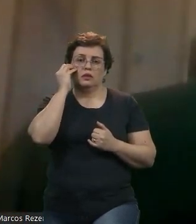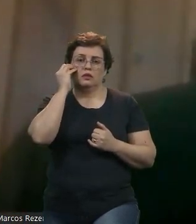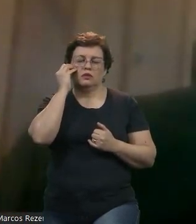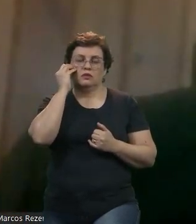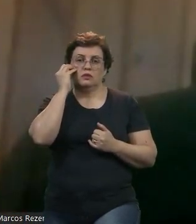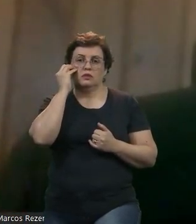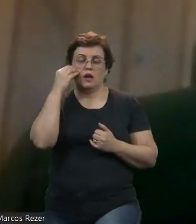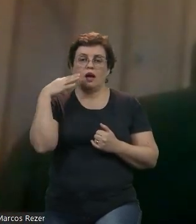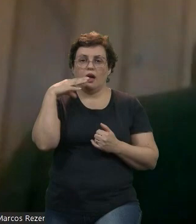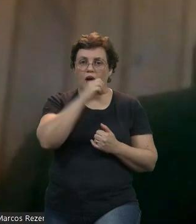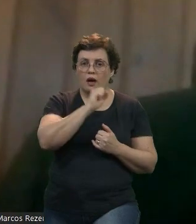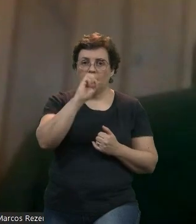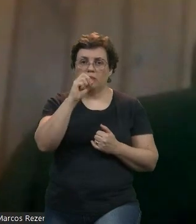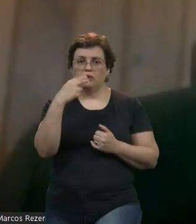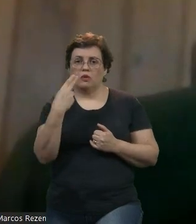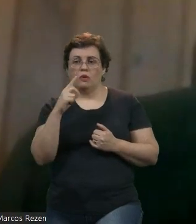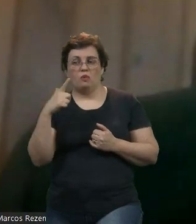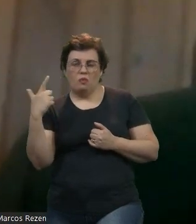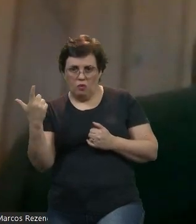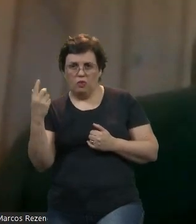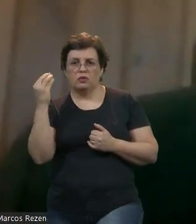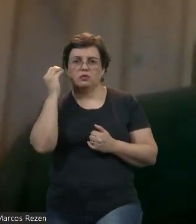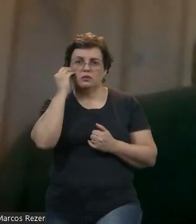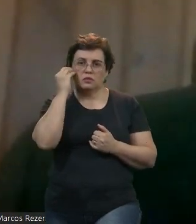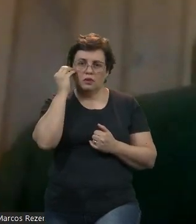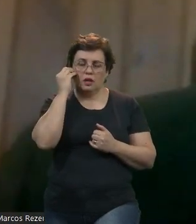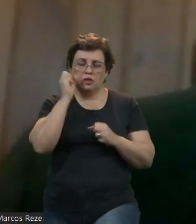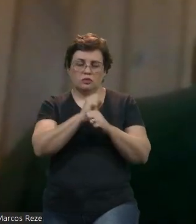o teste rápido quanto o teste...